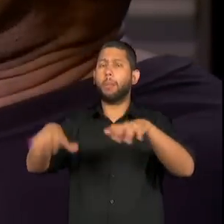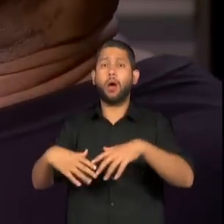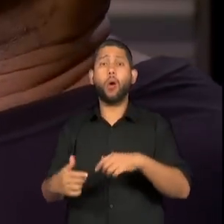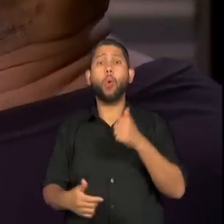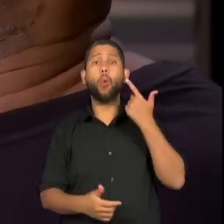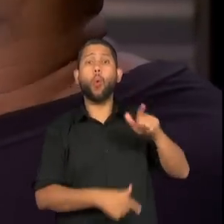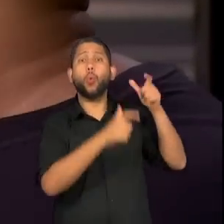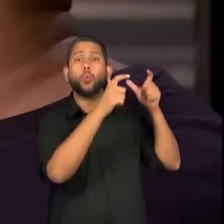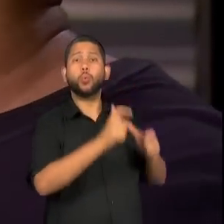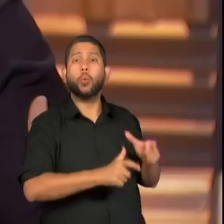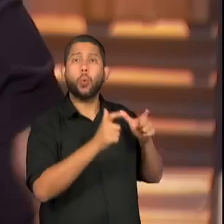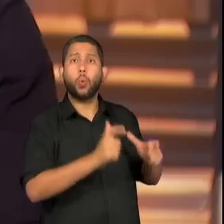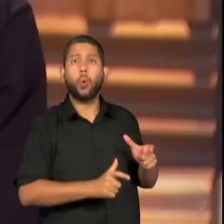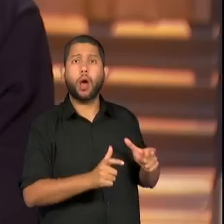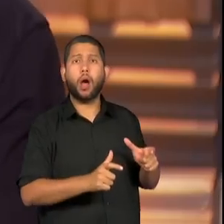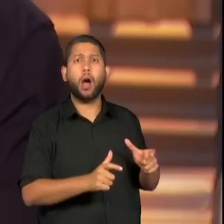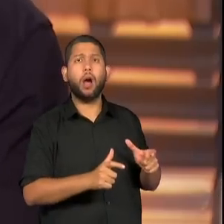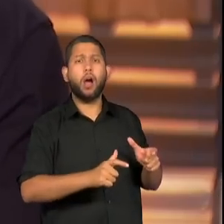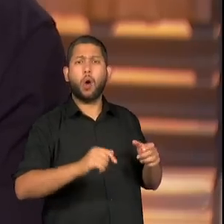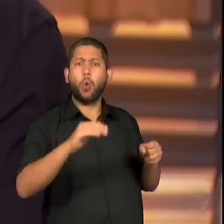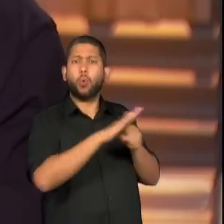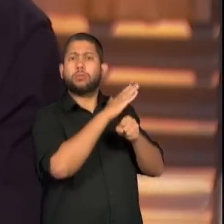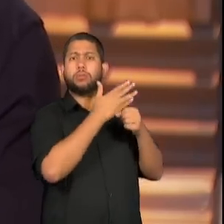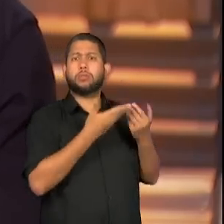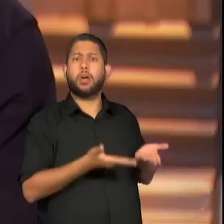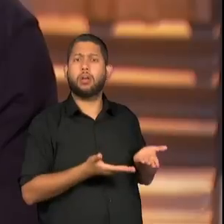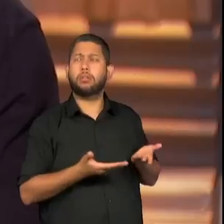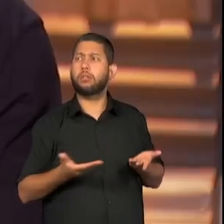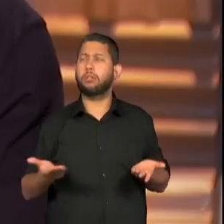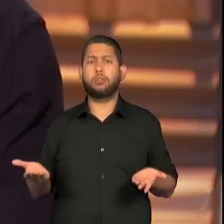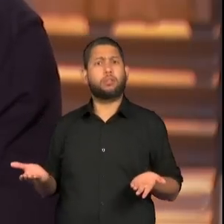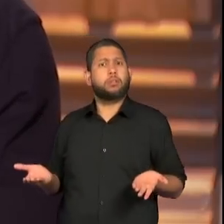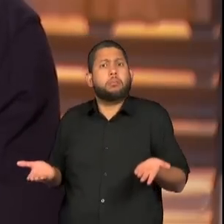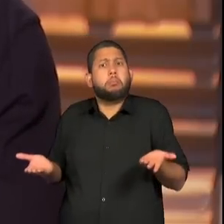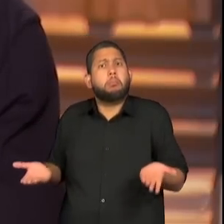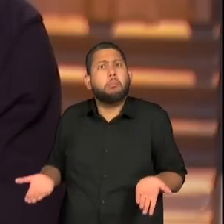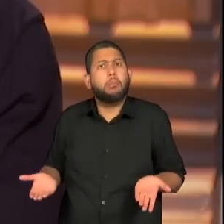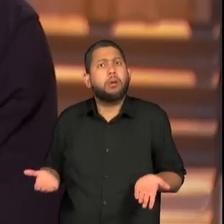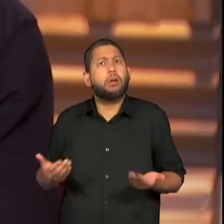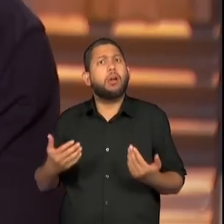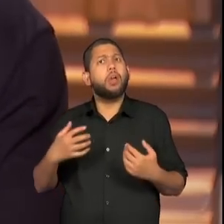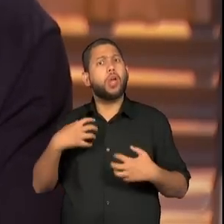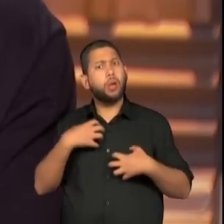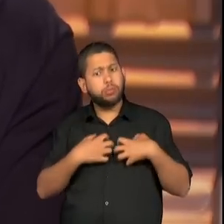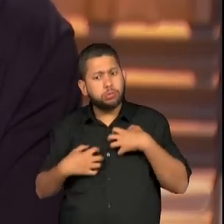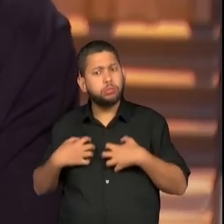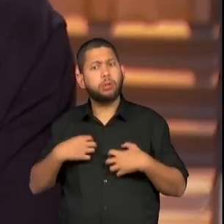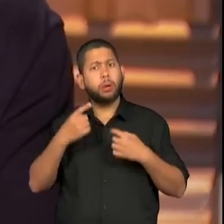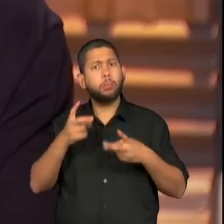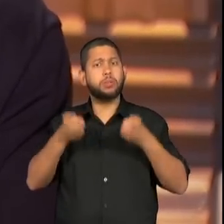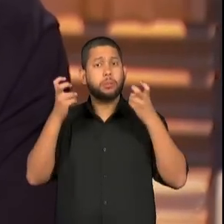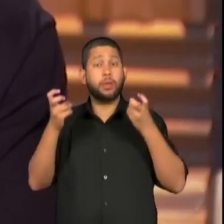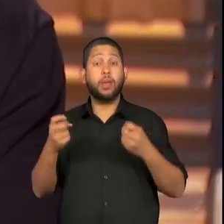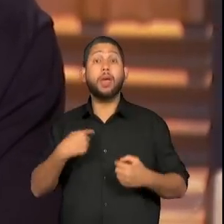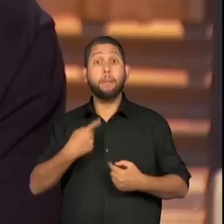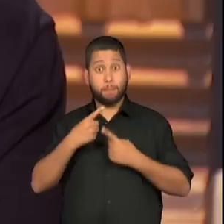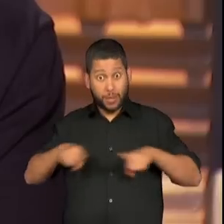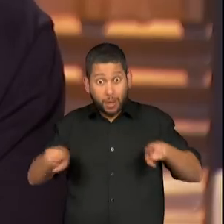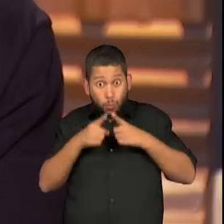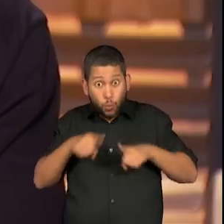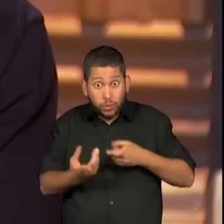outro lugar, no asfalto, chegava lá, o bagulho lotava. Então eu passei a não encarar tanto. Eu sei de quem eu quero falar na